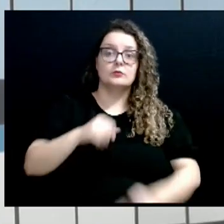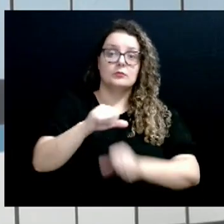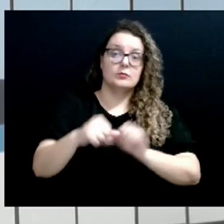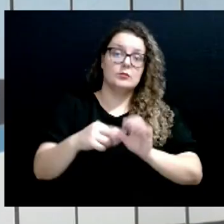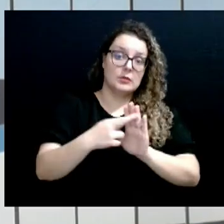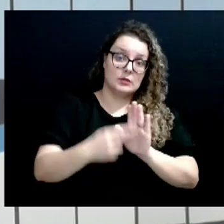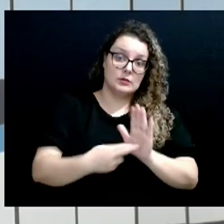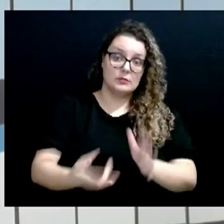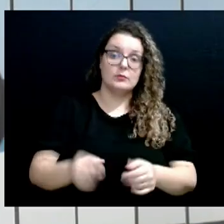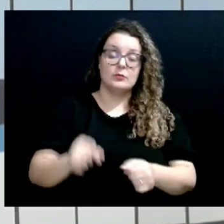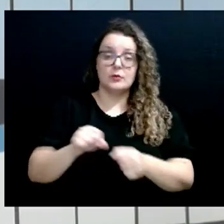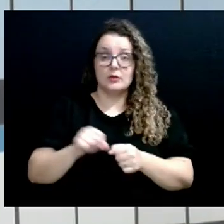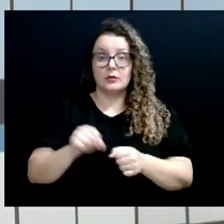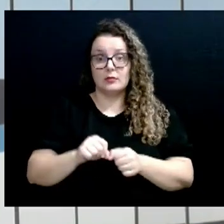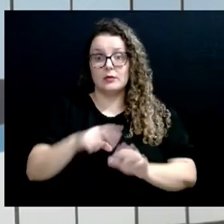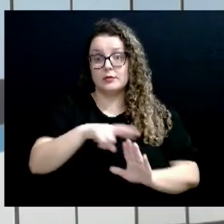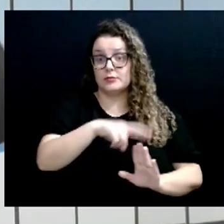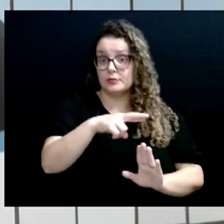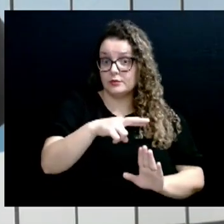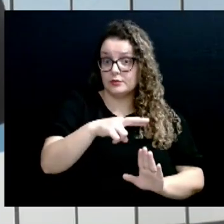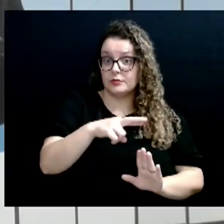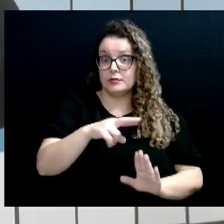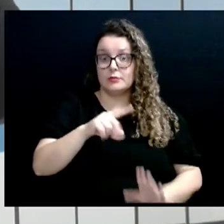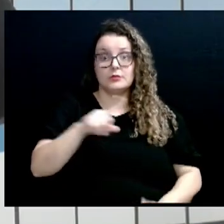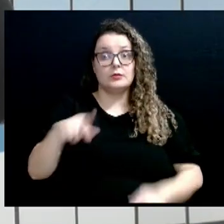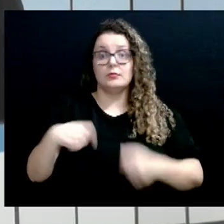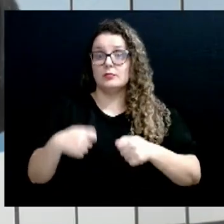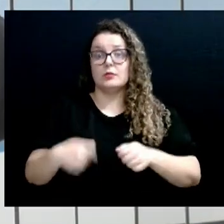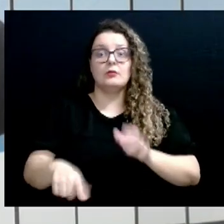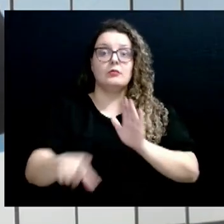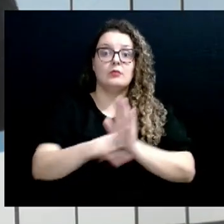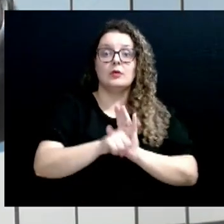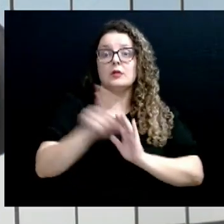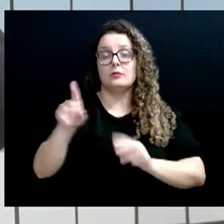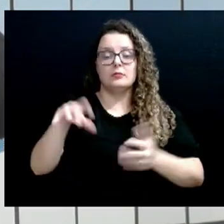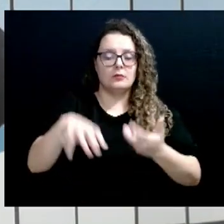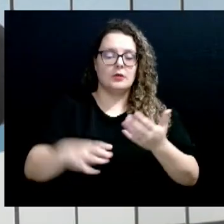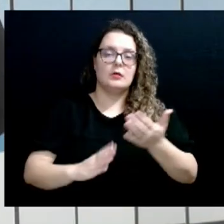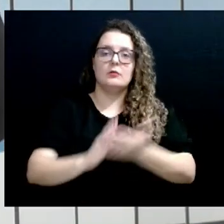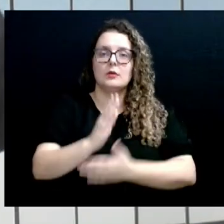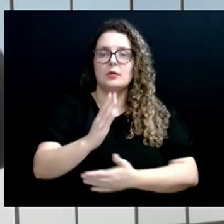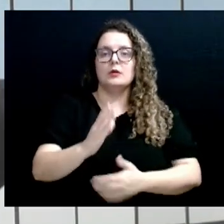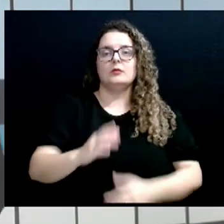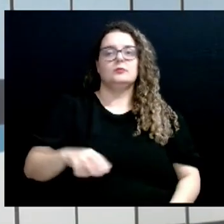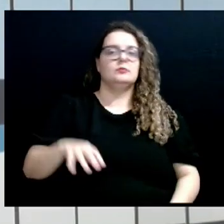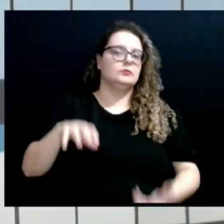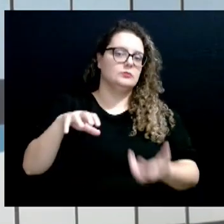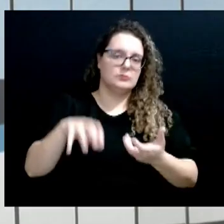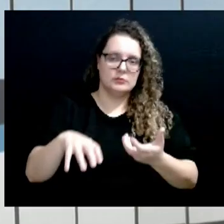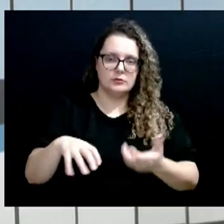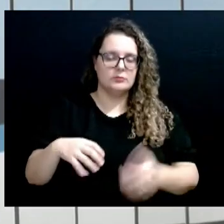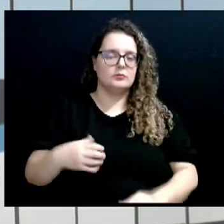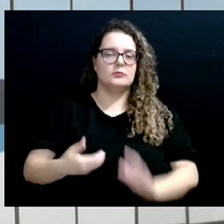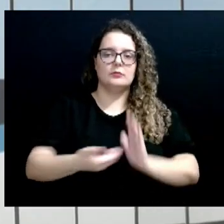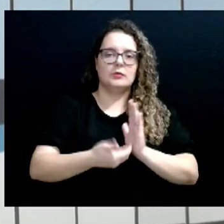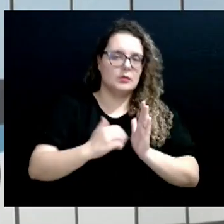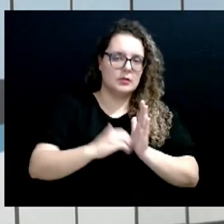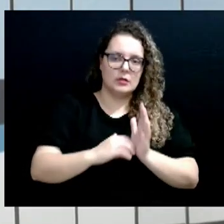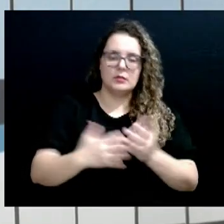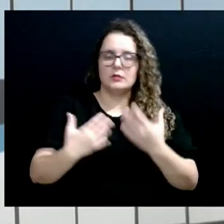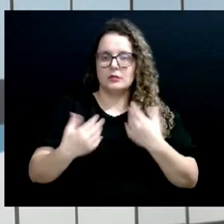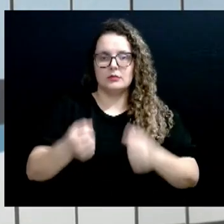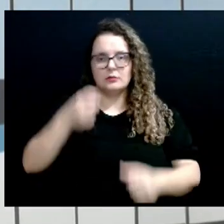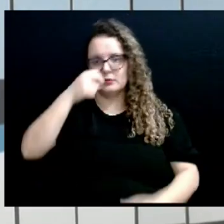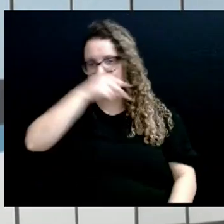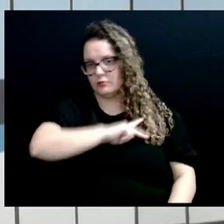através de resolução. Ou seja, não precisa ir uma lei para o Congresso, para ser aprovada no Congresso, no Senado, e ser sancionada pelo presidente. É uma coisa que eles podem fazer